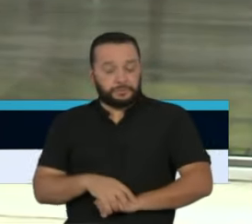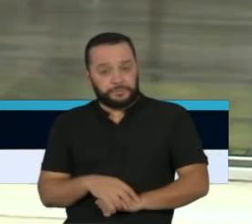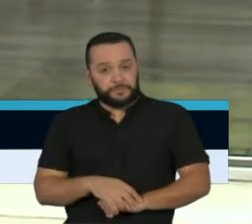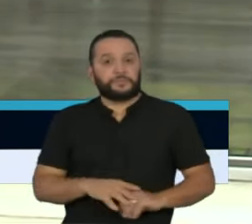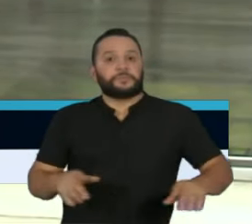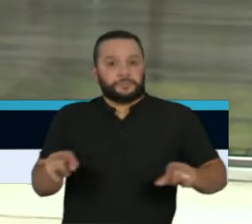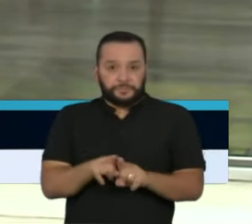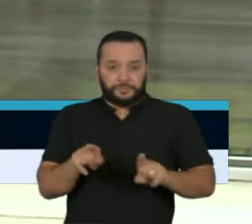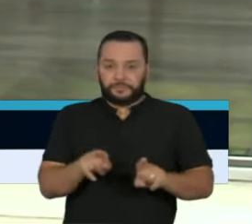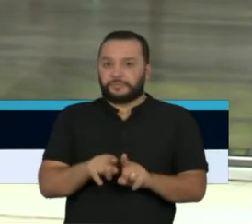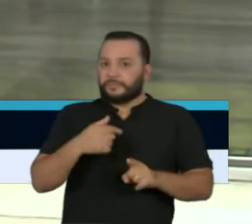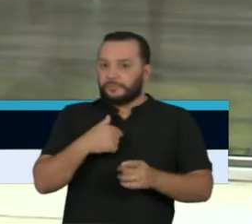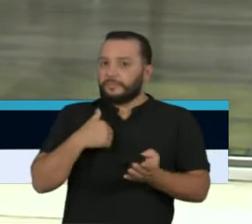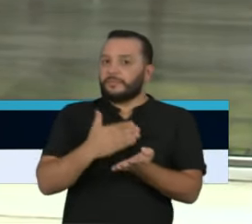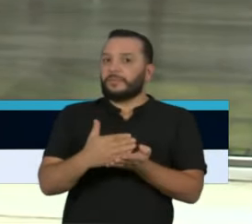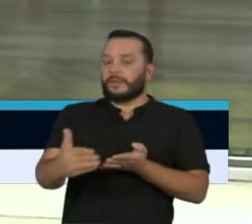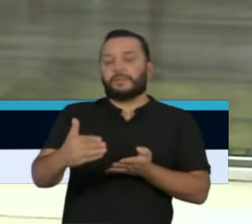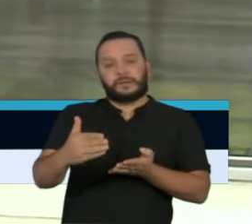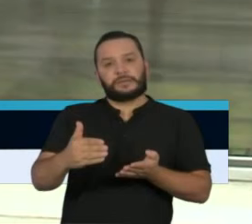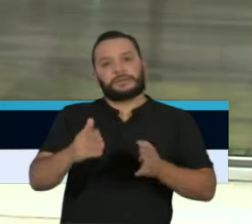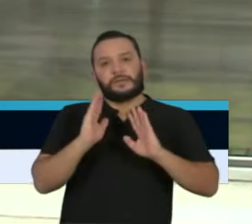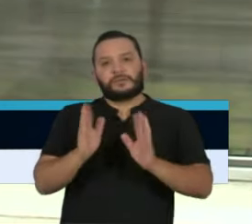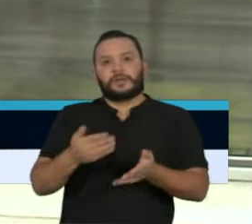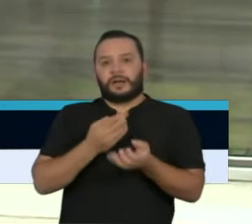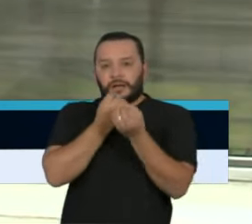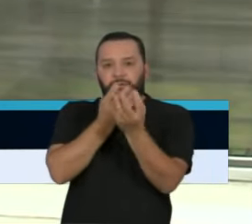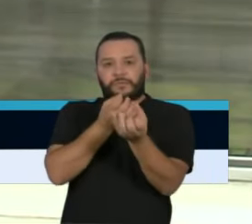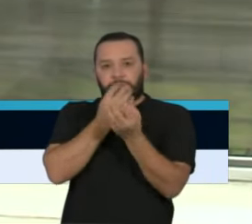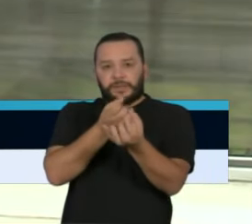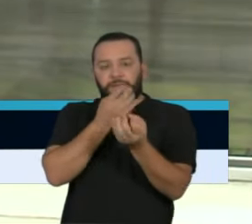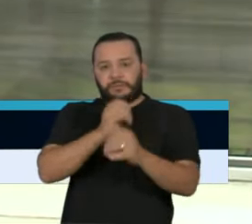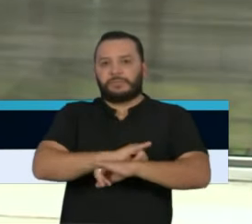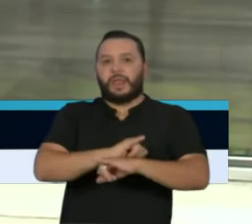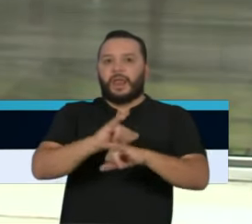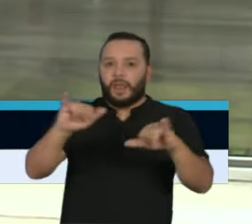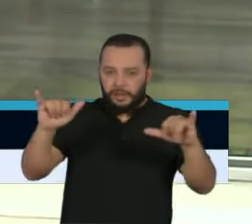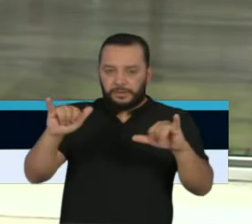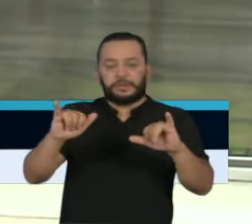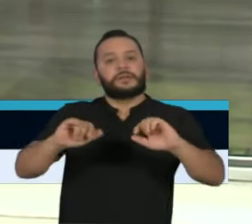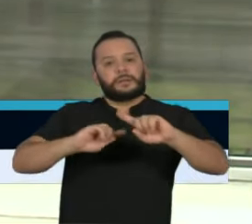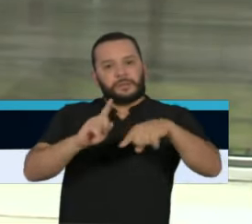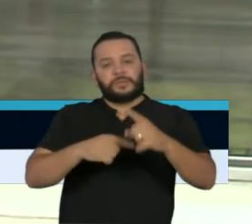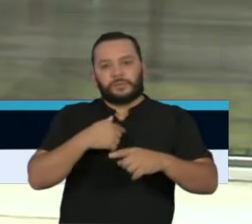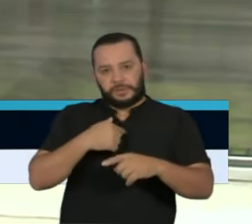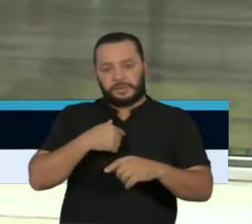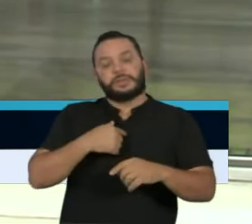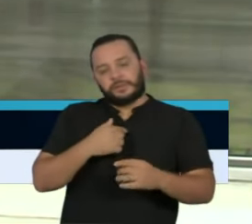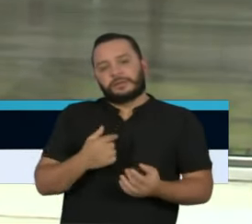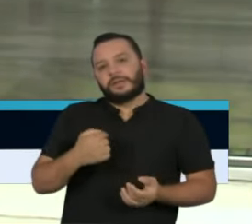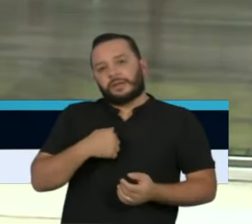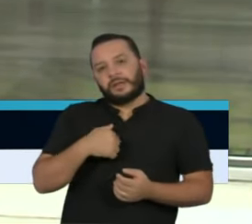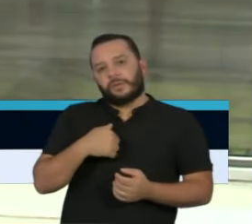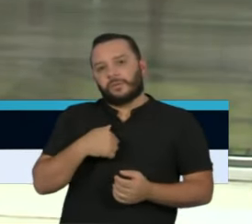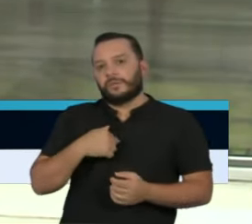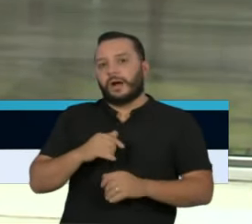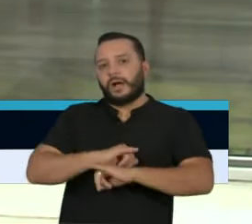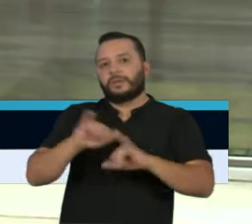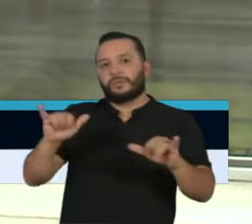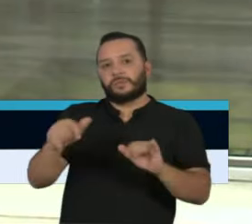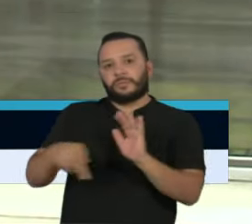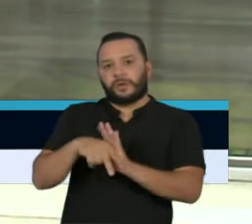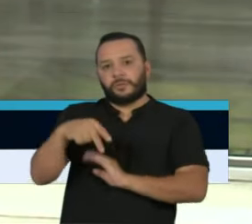com algumas mensagens e informações e, na sequência, os anúncios do governo de São Paulo e da Prefeitura